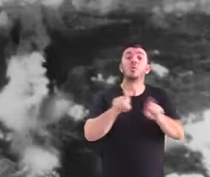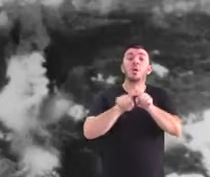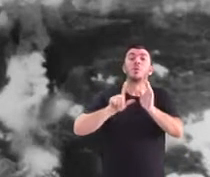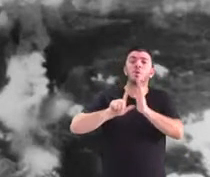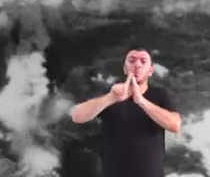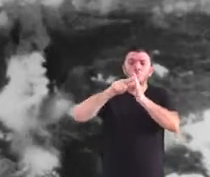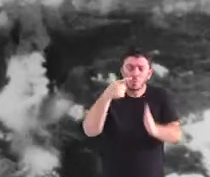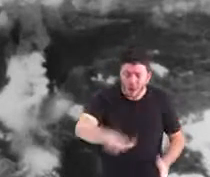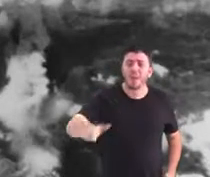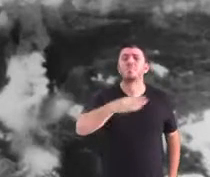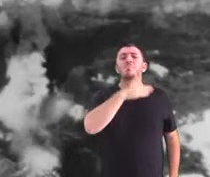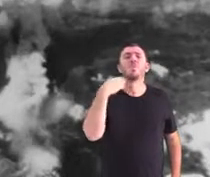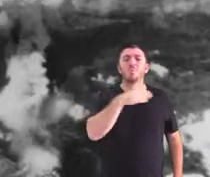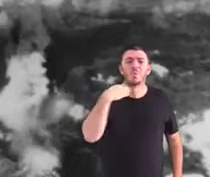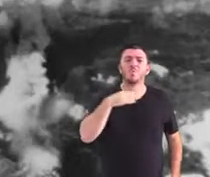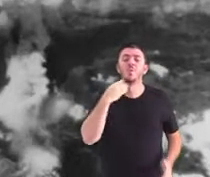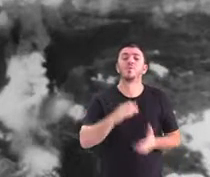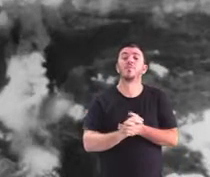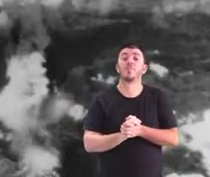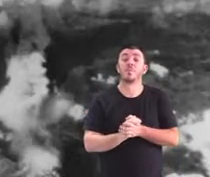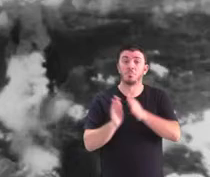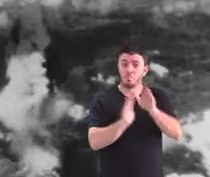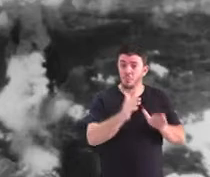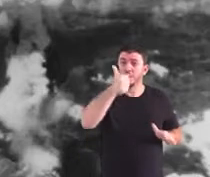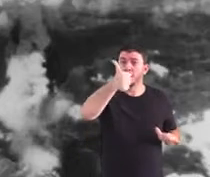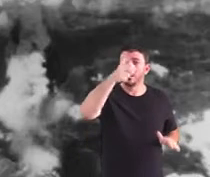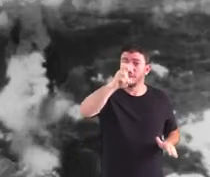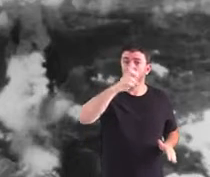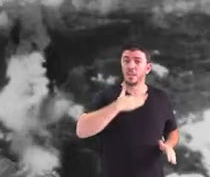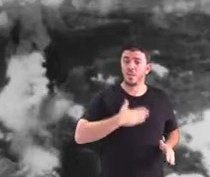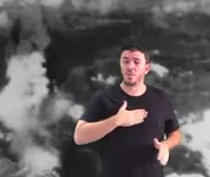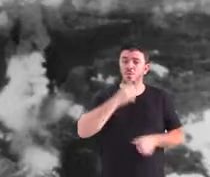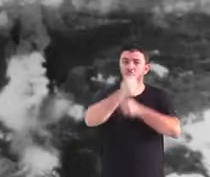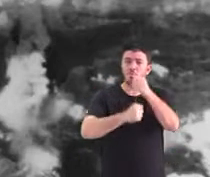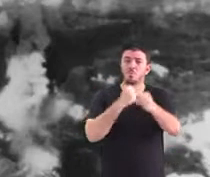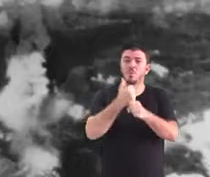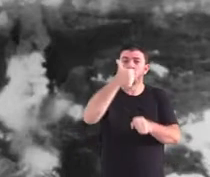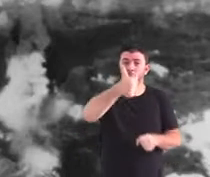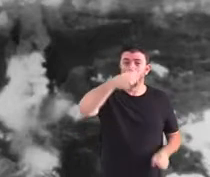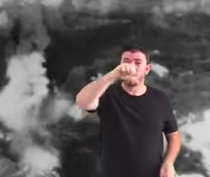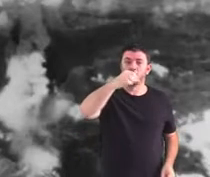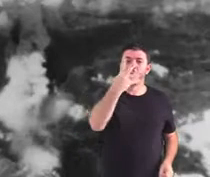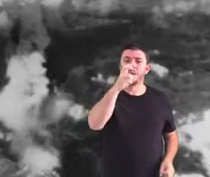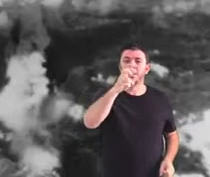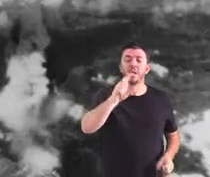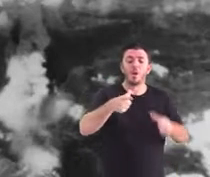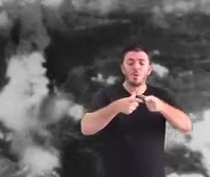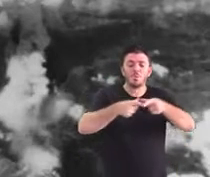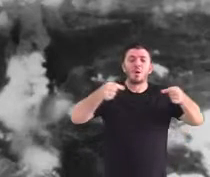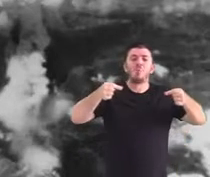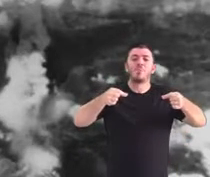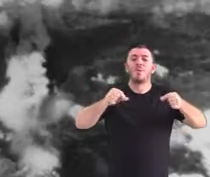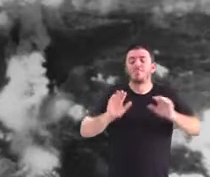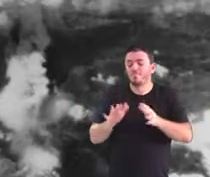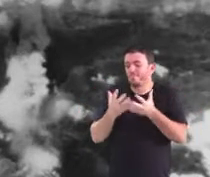posteriormente. Em 15 de agosto de 1945, o Japão se rendeu. Era o fim da Segunda